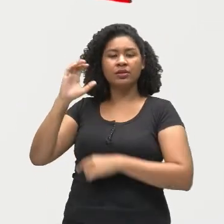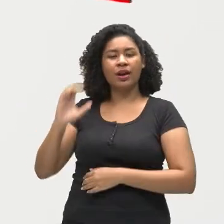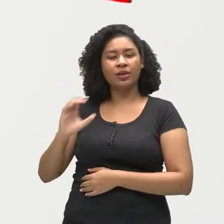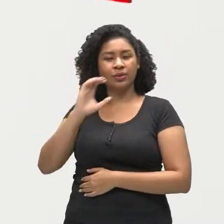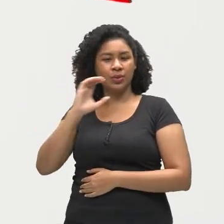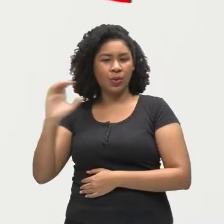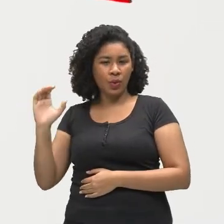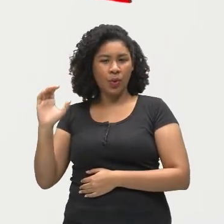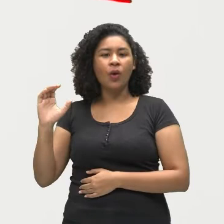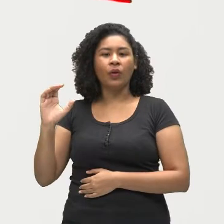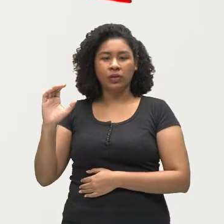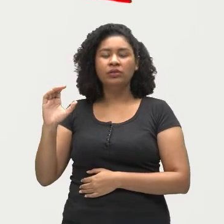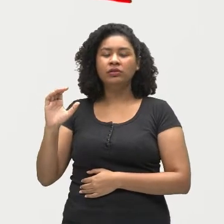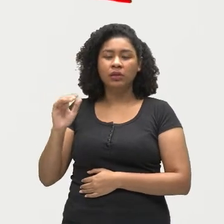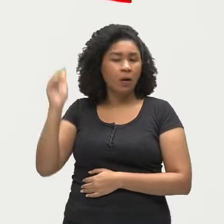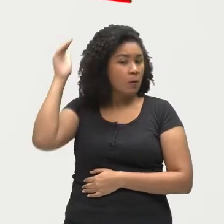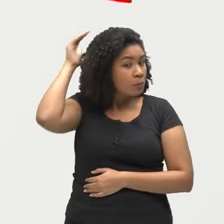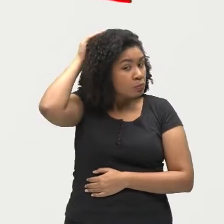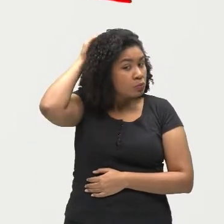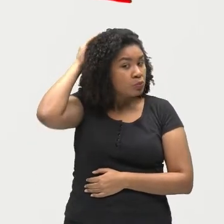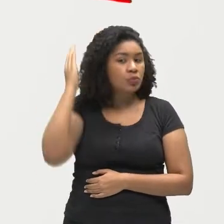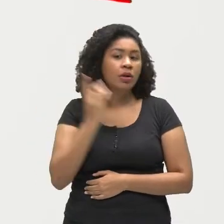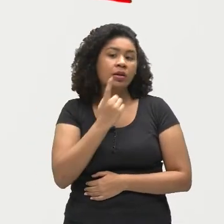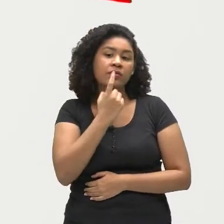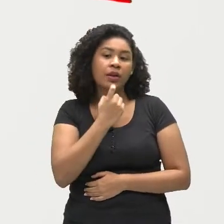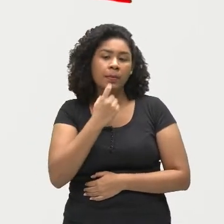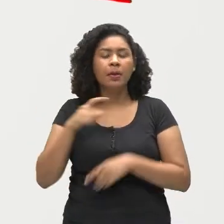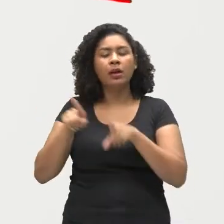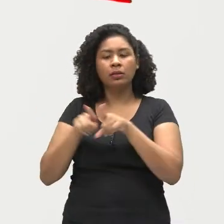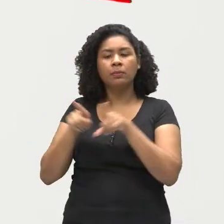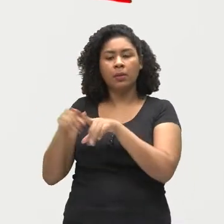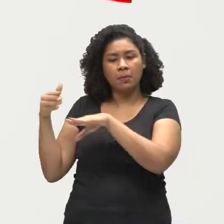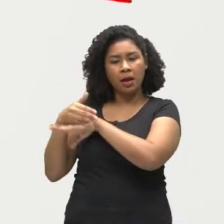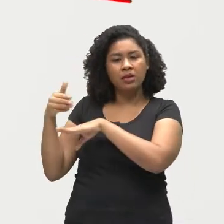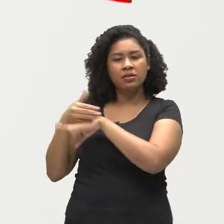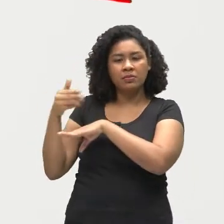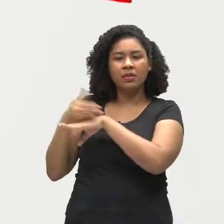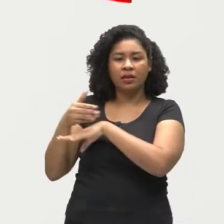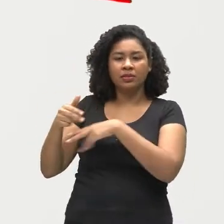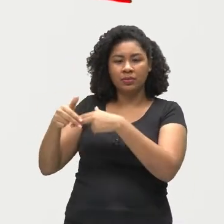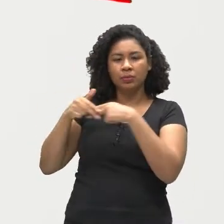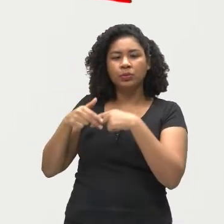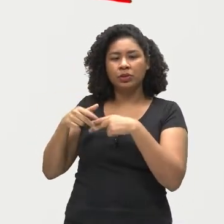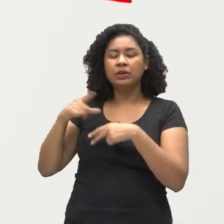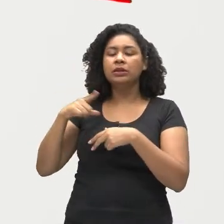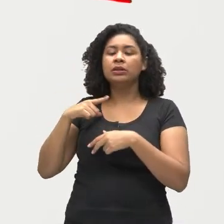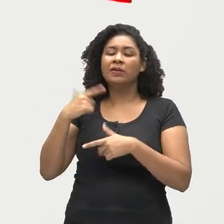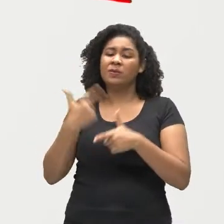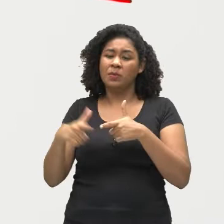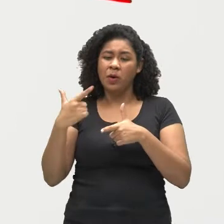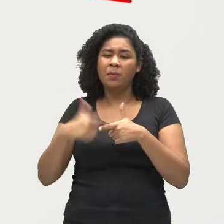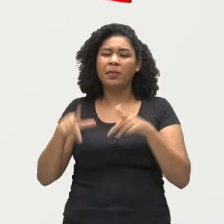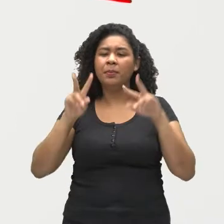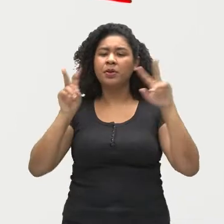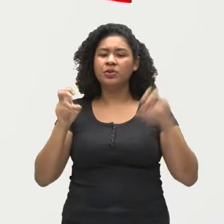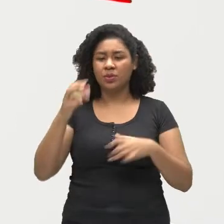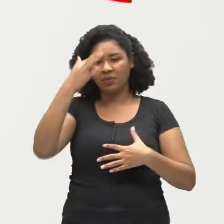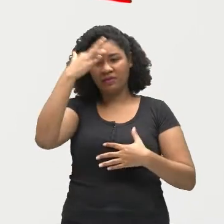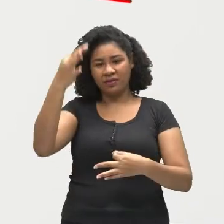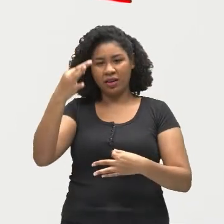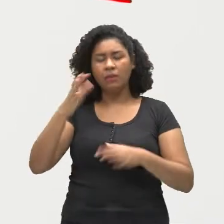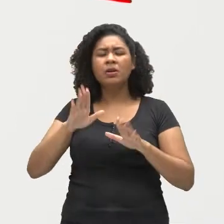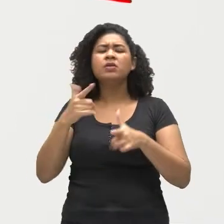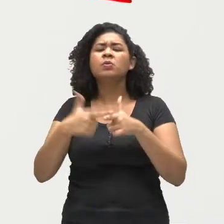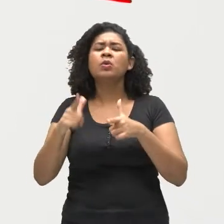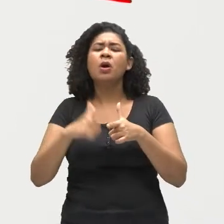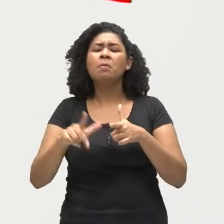pelo Papa, quando surge uma grave questão sobre a fé. Qual era a grave questão? A Reforma